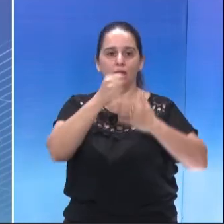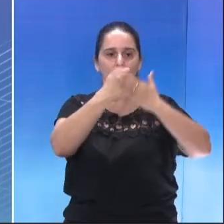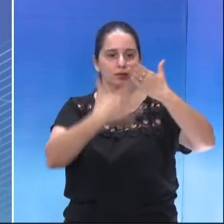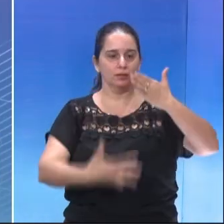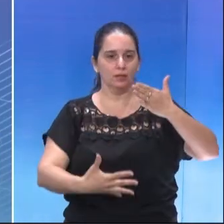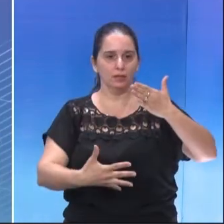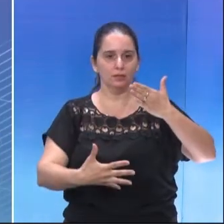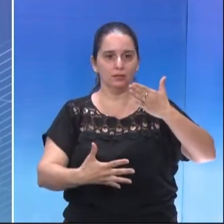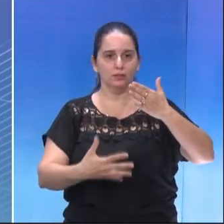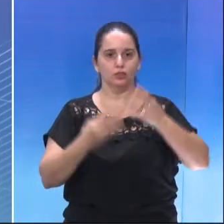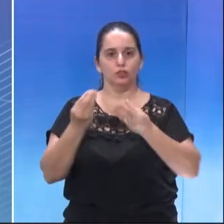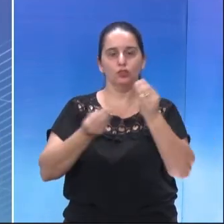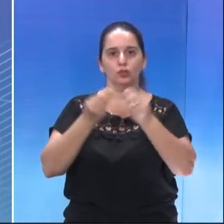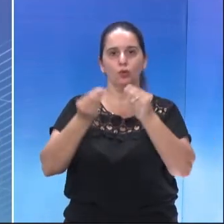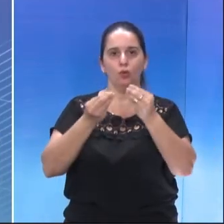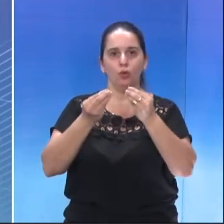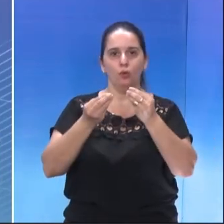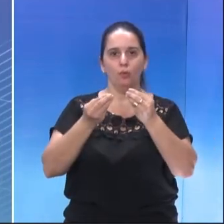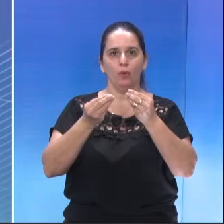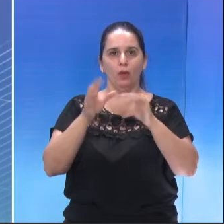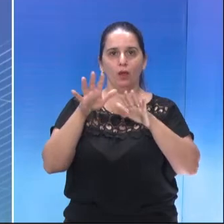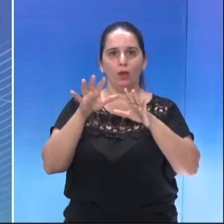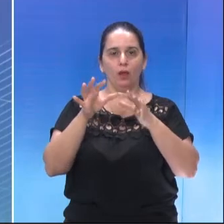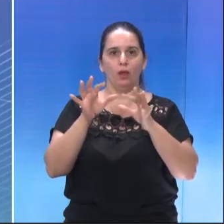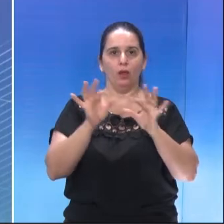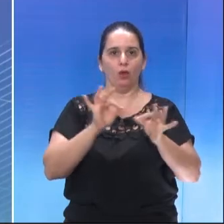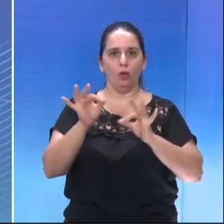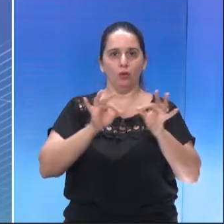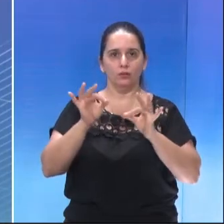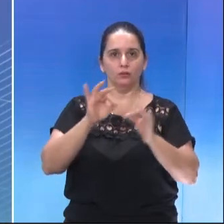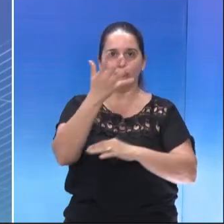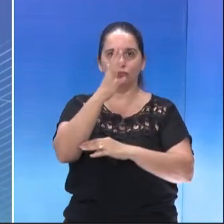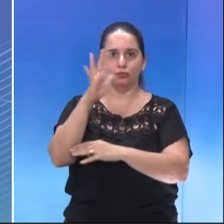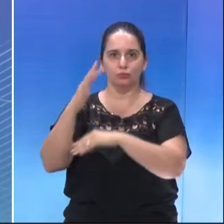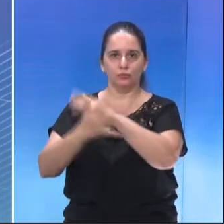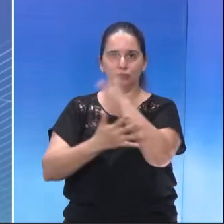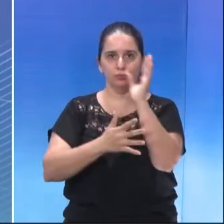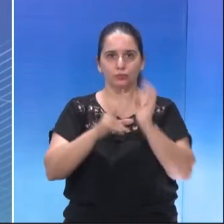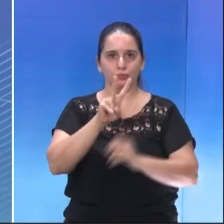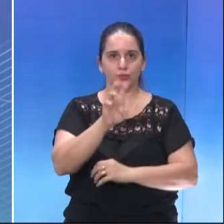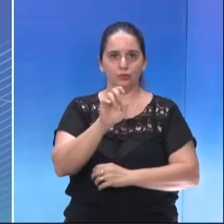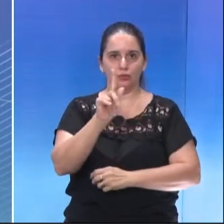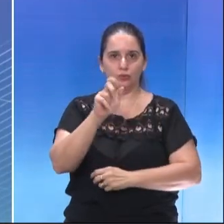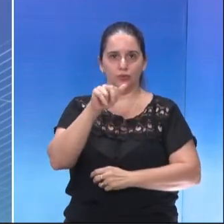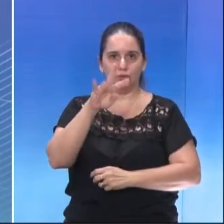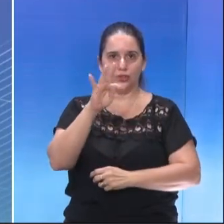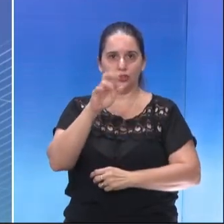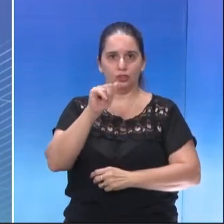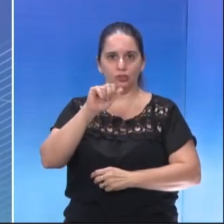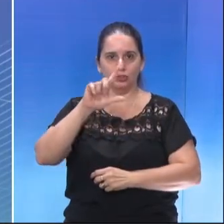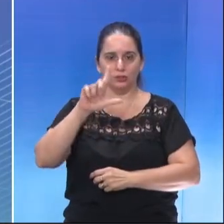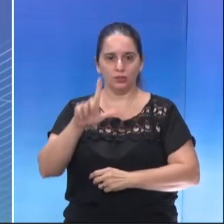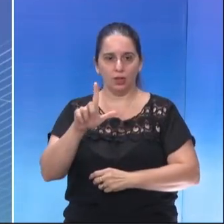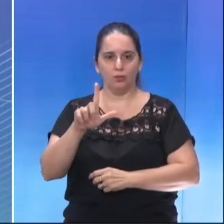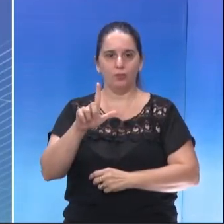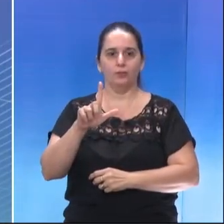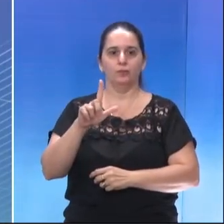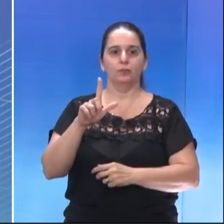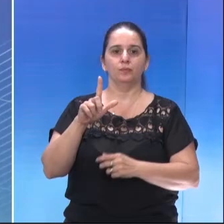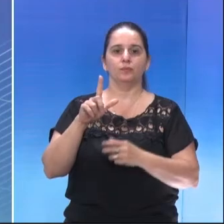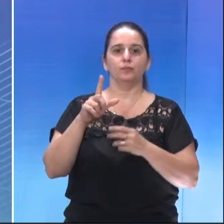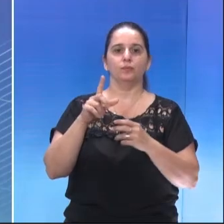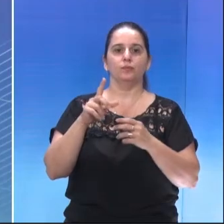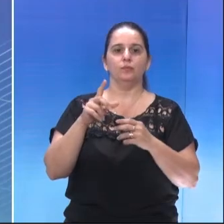das formações vegetais. Então, essa questão basicamente apresenta uma questão relacionada à característica vegetal